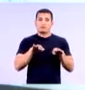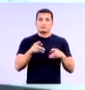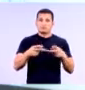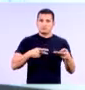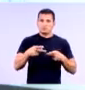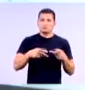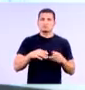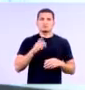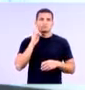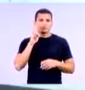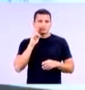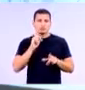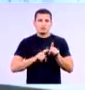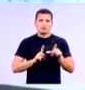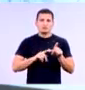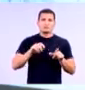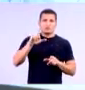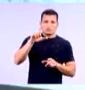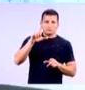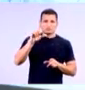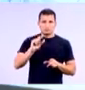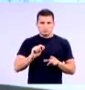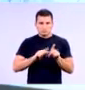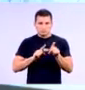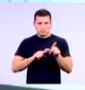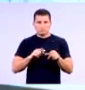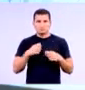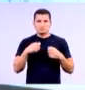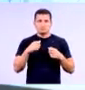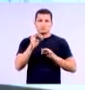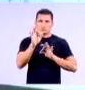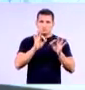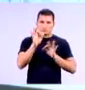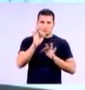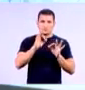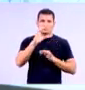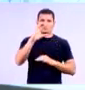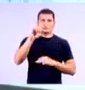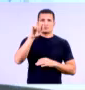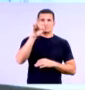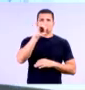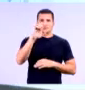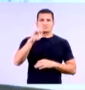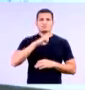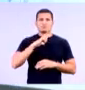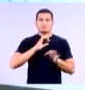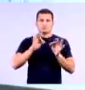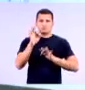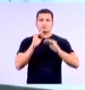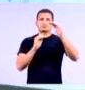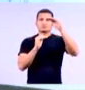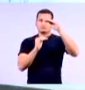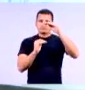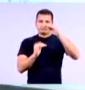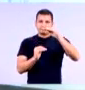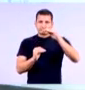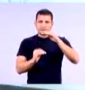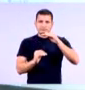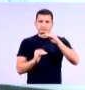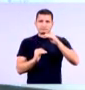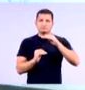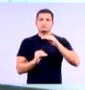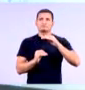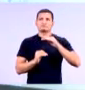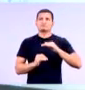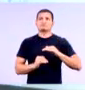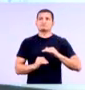letras maiúsculas e minúsculas, a gente geralmente, quando organiza uma classe, organiza nessa situação. Os atributos, os getters e setters, os